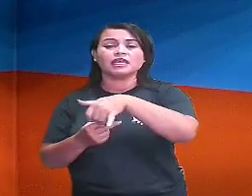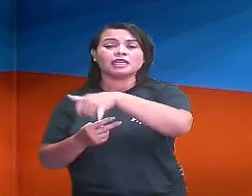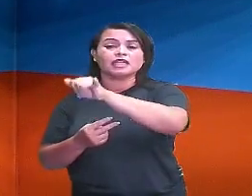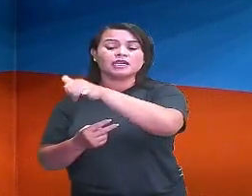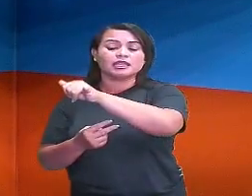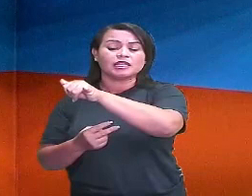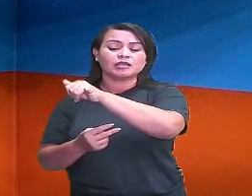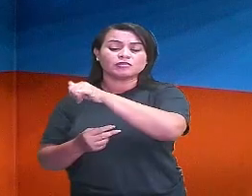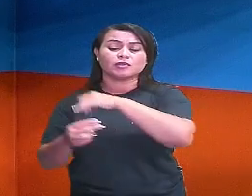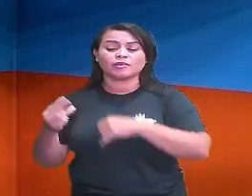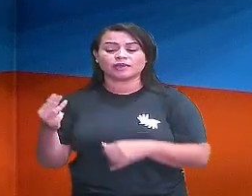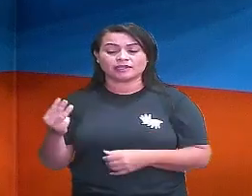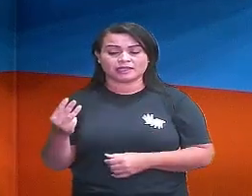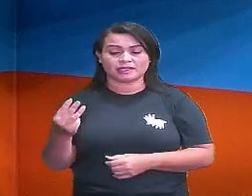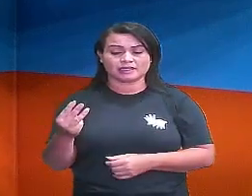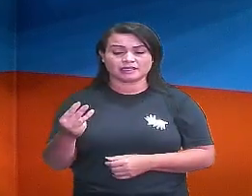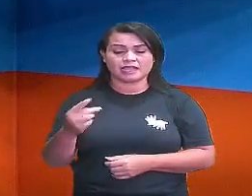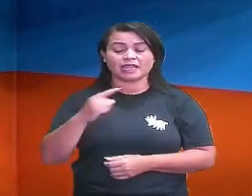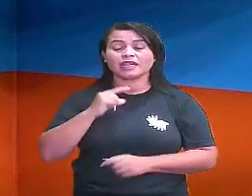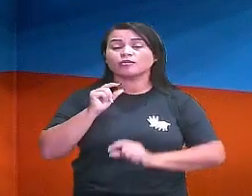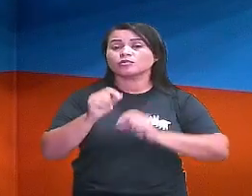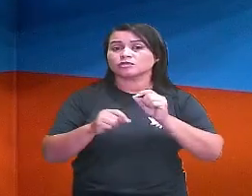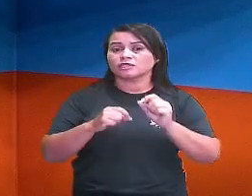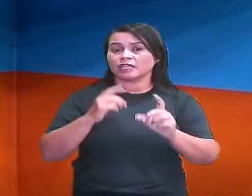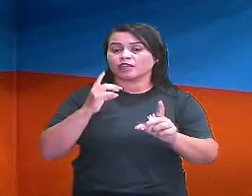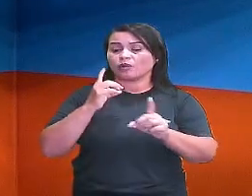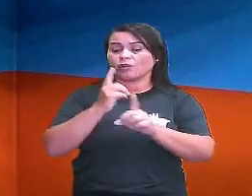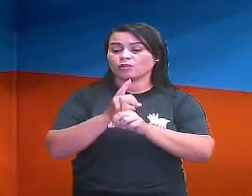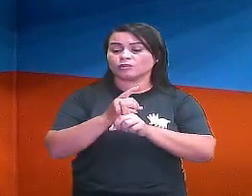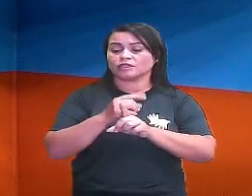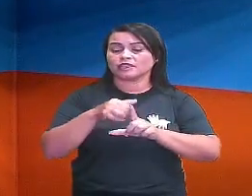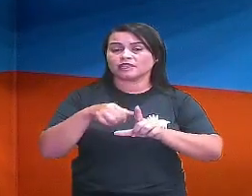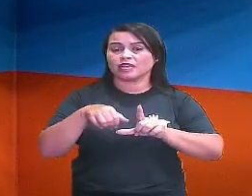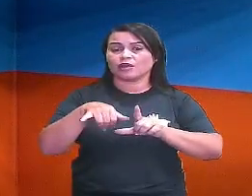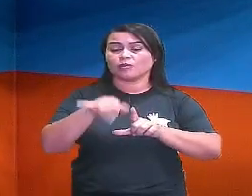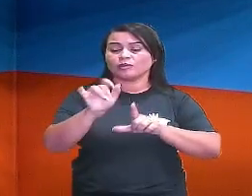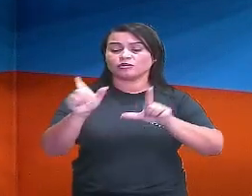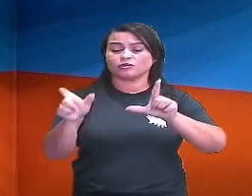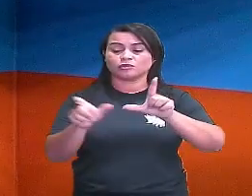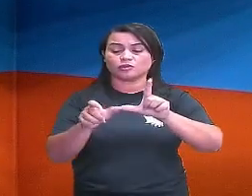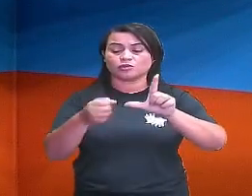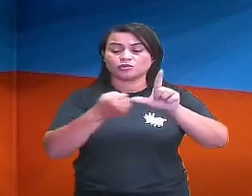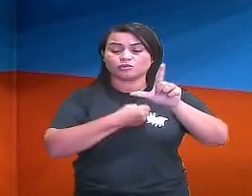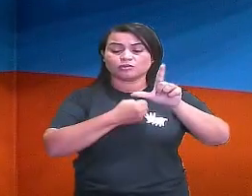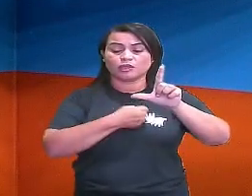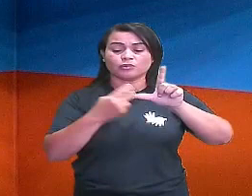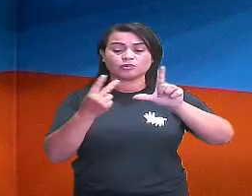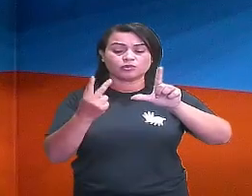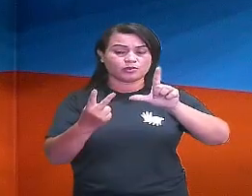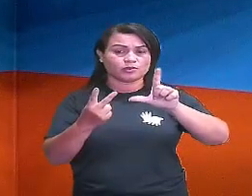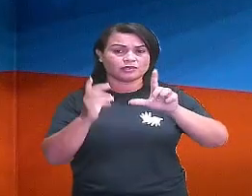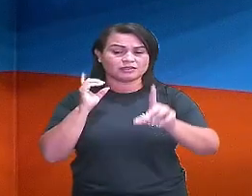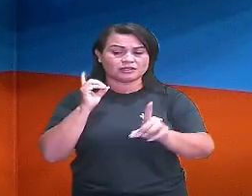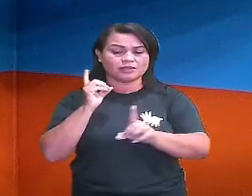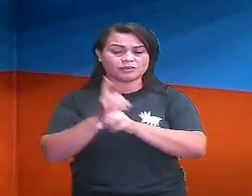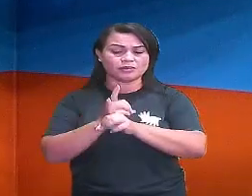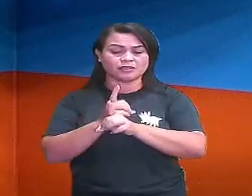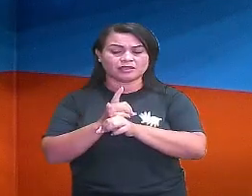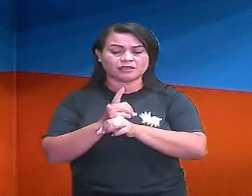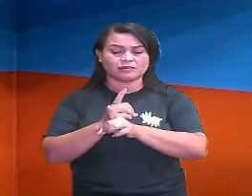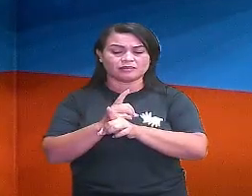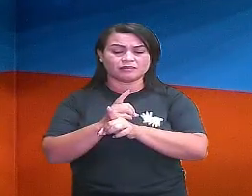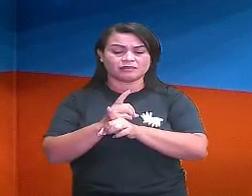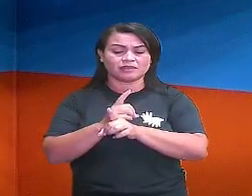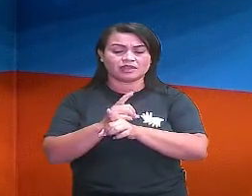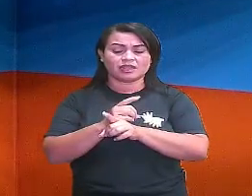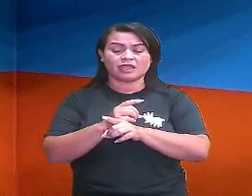y igual a 3. Temos que localizar no eixo x o número 2. Olha ele aqui, localizei. E o que é que eu vou